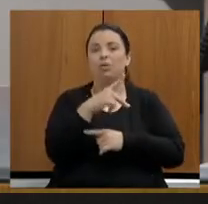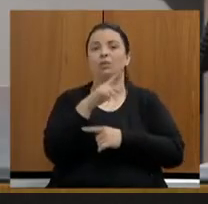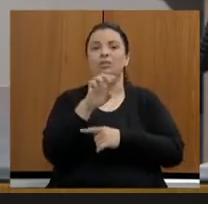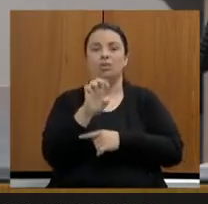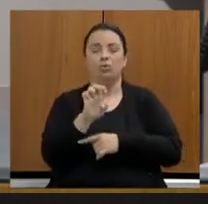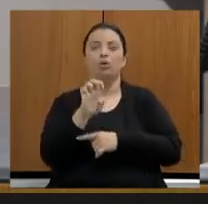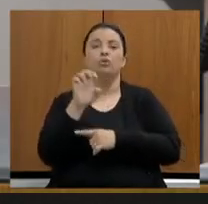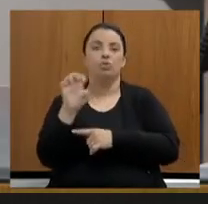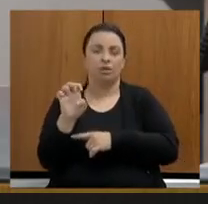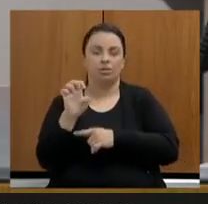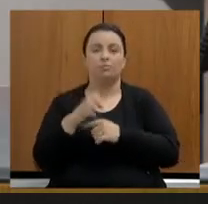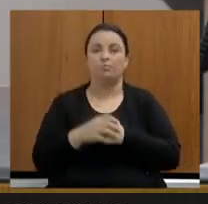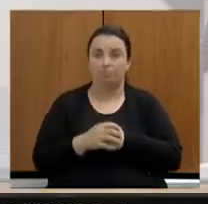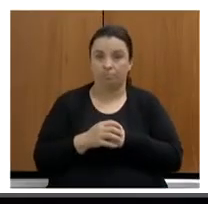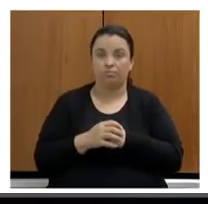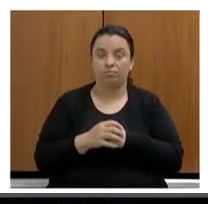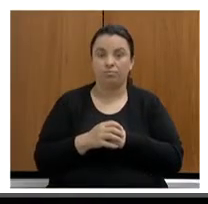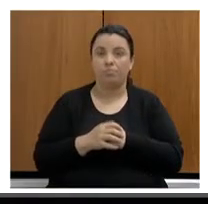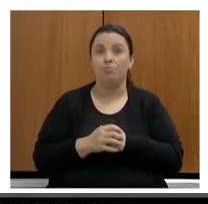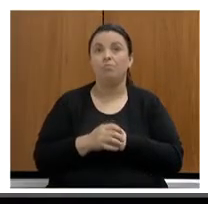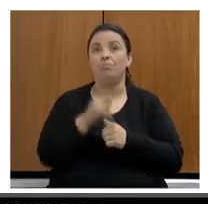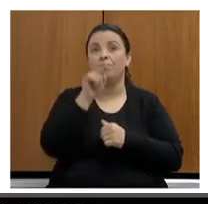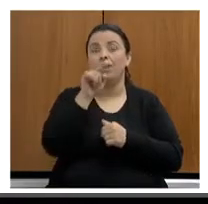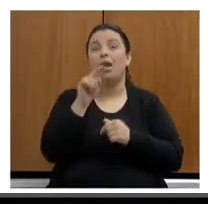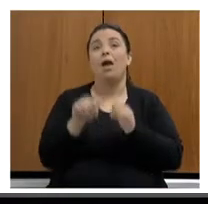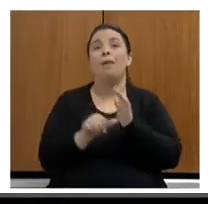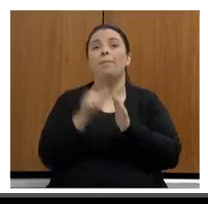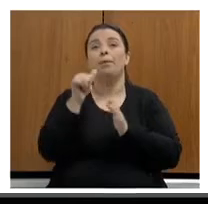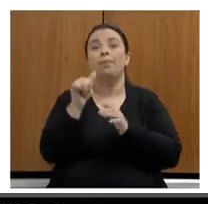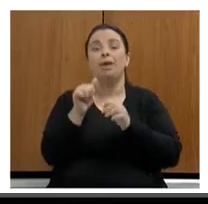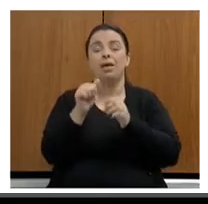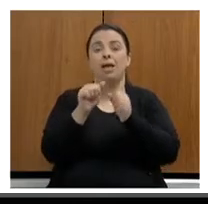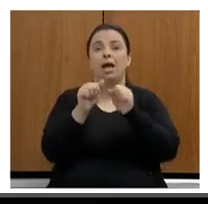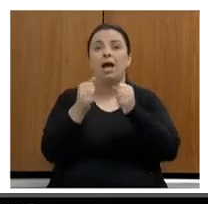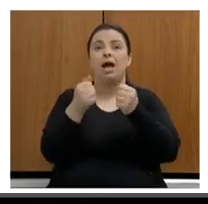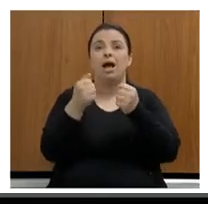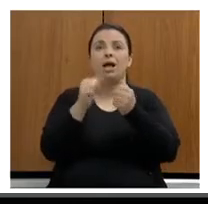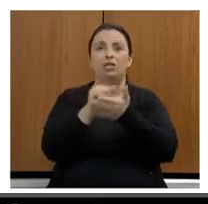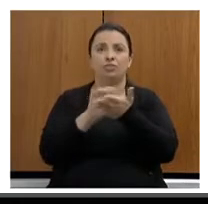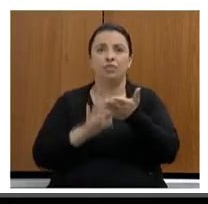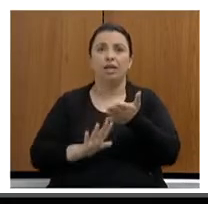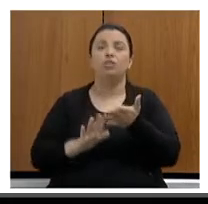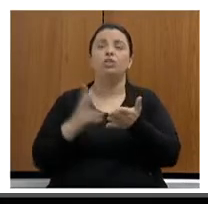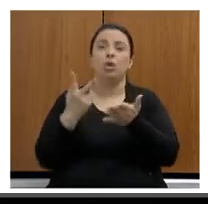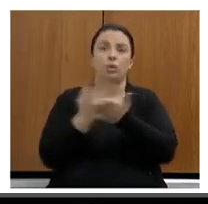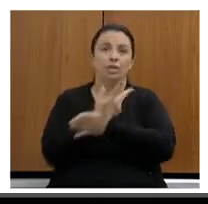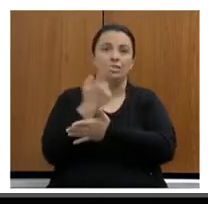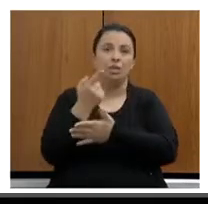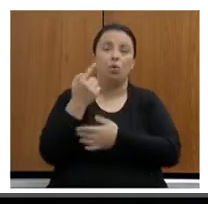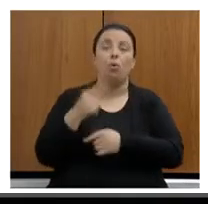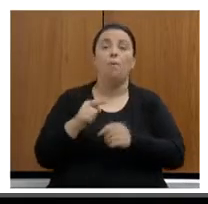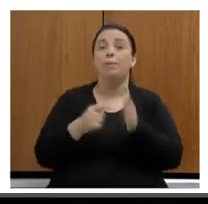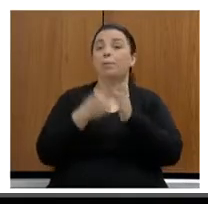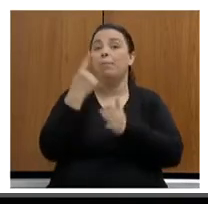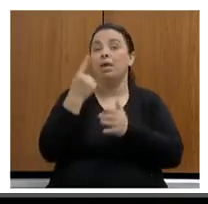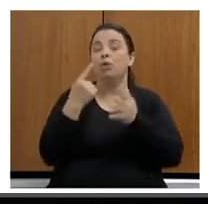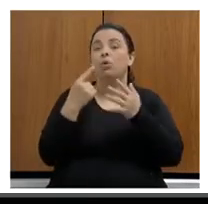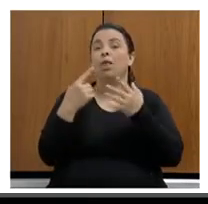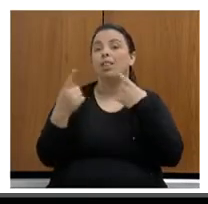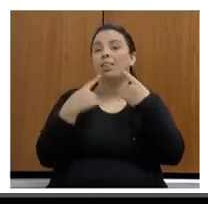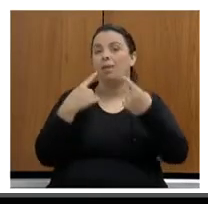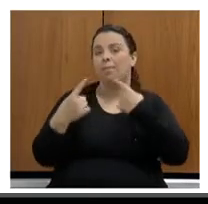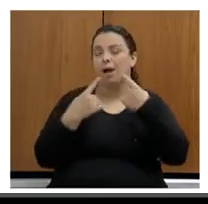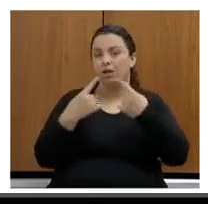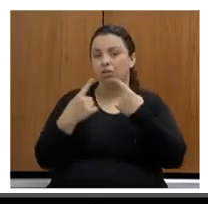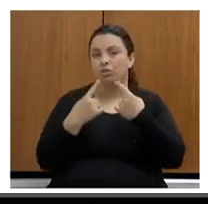já é o relato da primeira atividade que foi o debate público é que nós realizamos durante todo torto Oi Fer